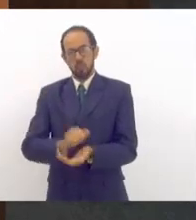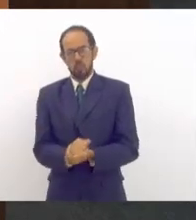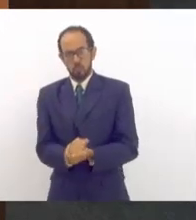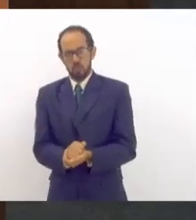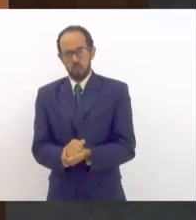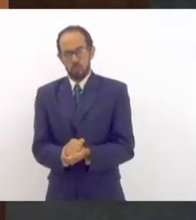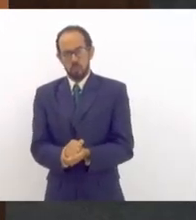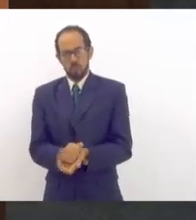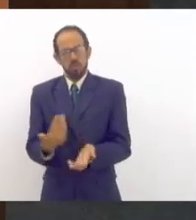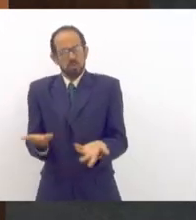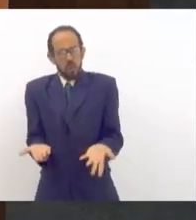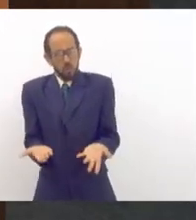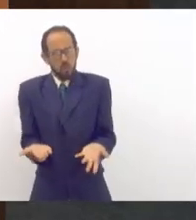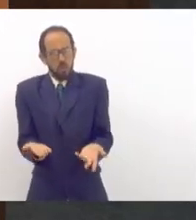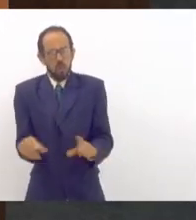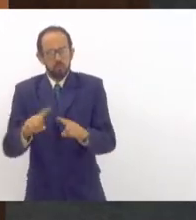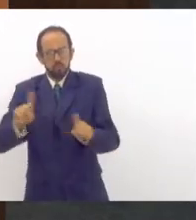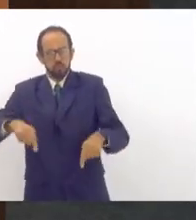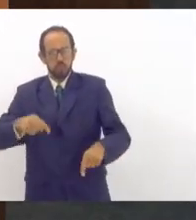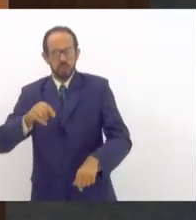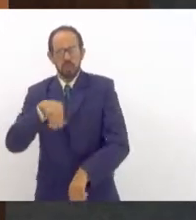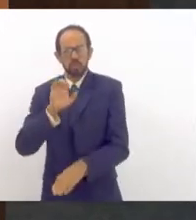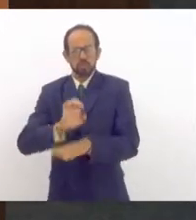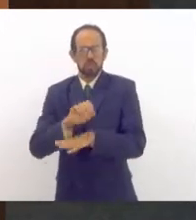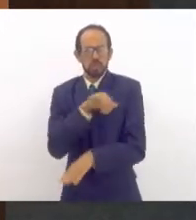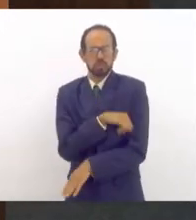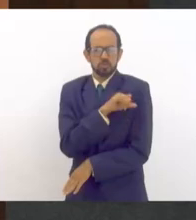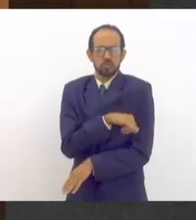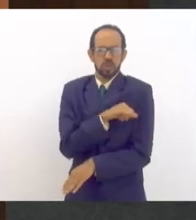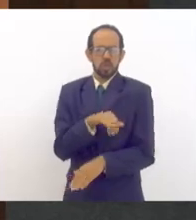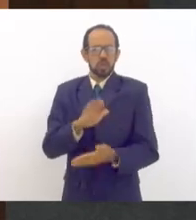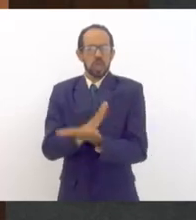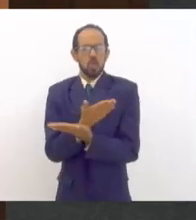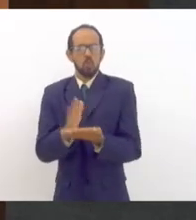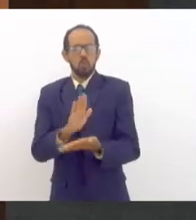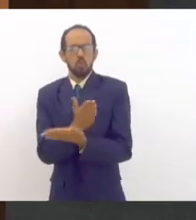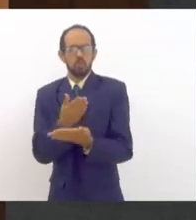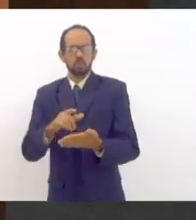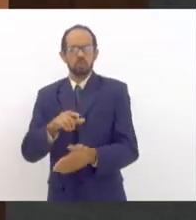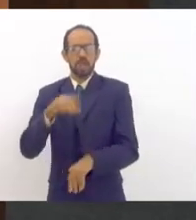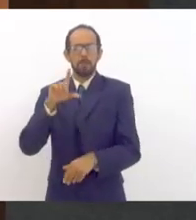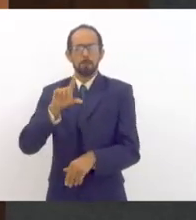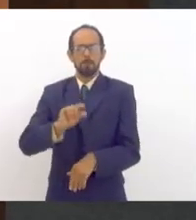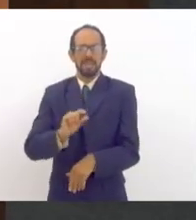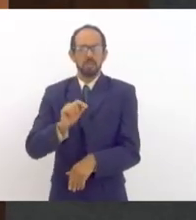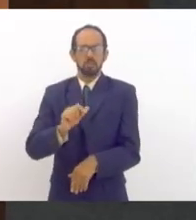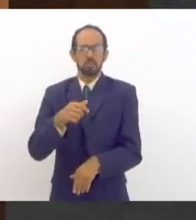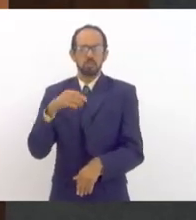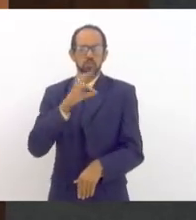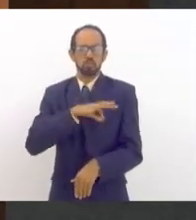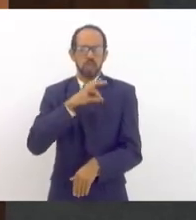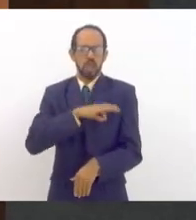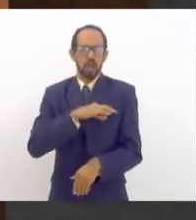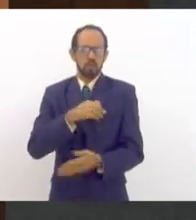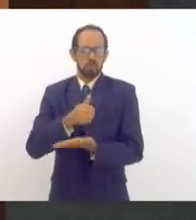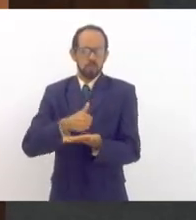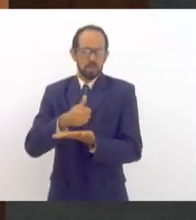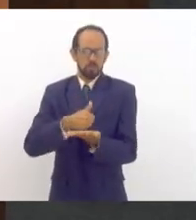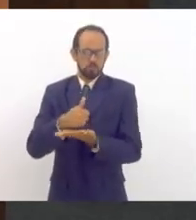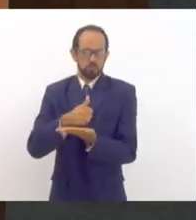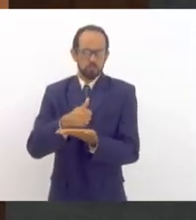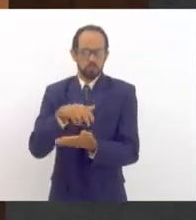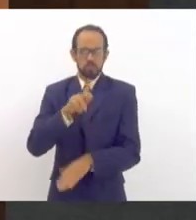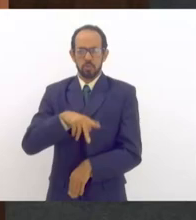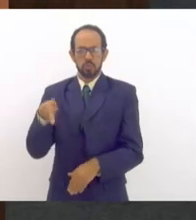os servidor do estado do Rio de Janeiro que em alguns casos recebem menos de um salário mínimo que em alguns casos como os professores recebem os piores